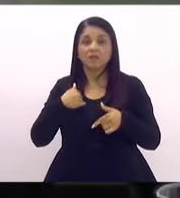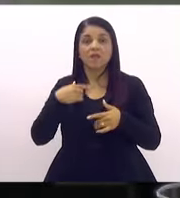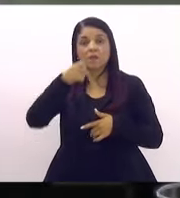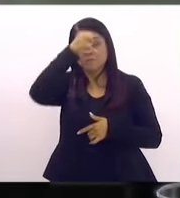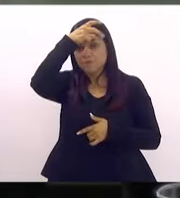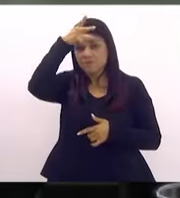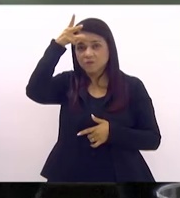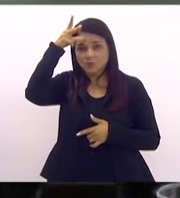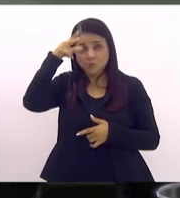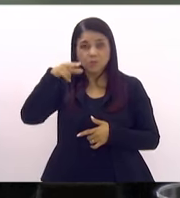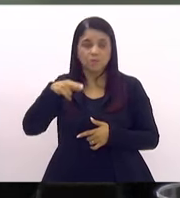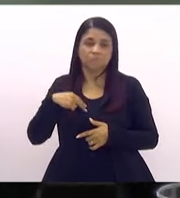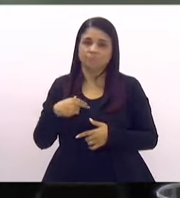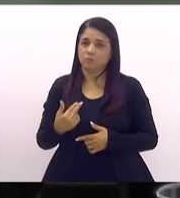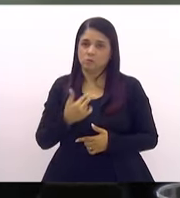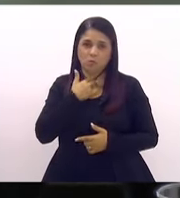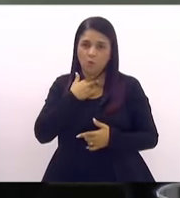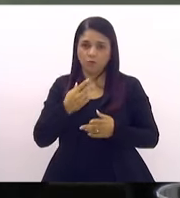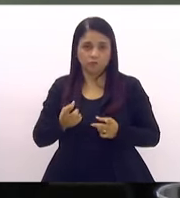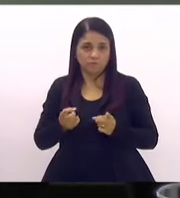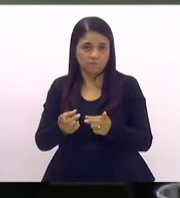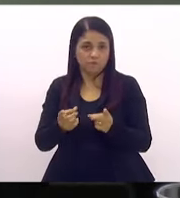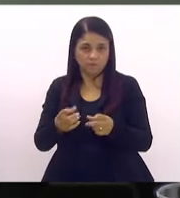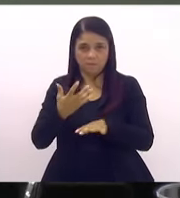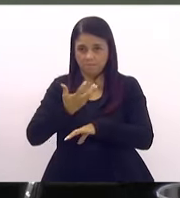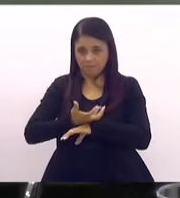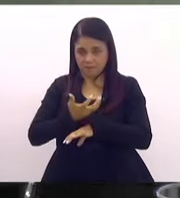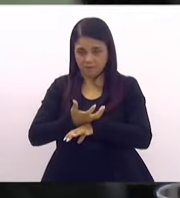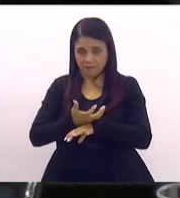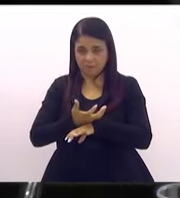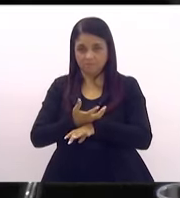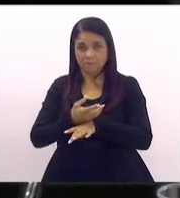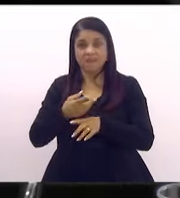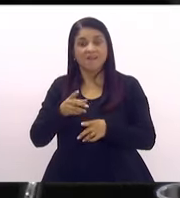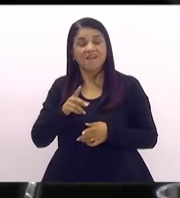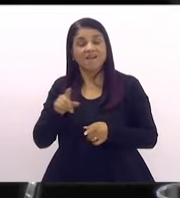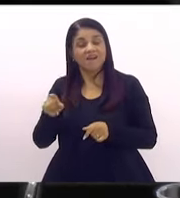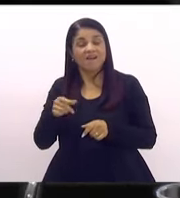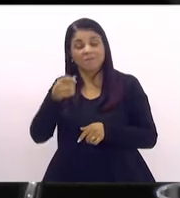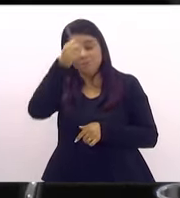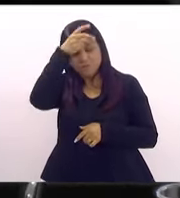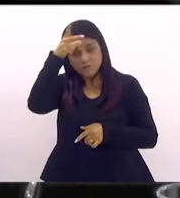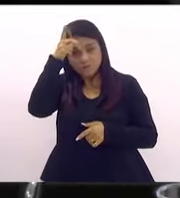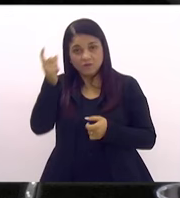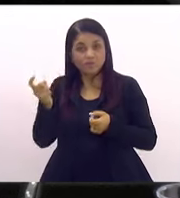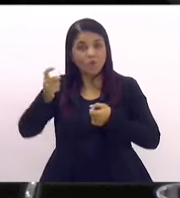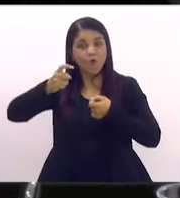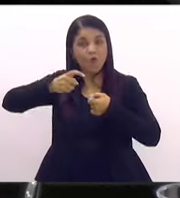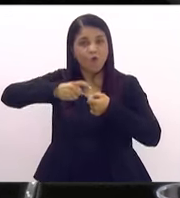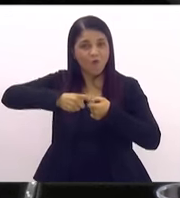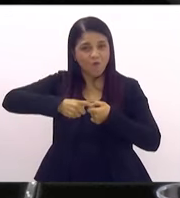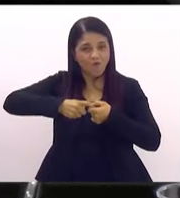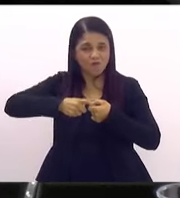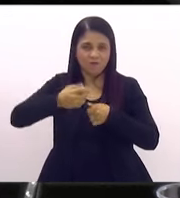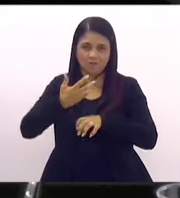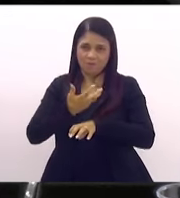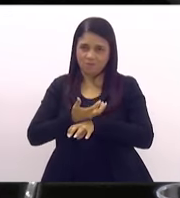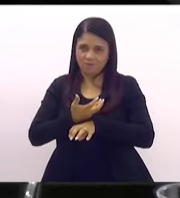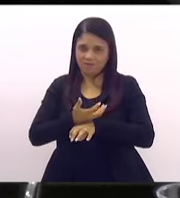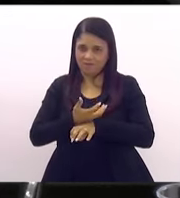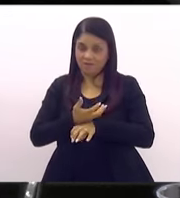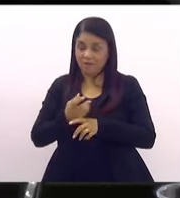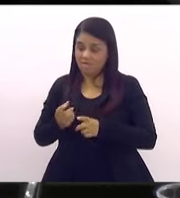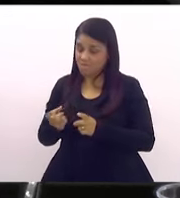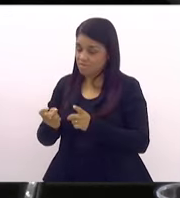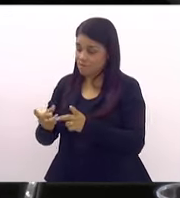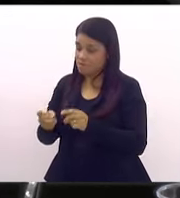jamais vende uma praça. Ela faz concessão à iniciativa privada. É, mediante outorga. Pois é, mas não é. Venda é outra